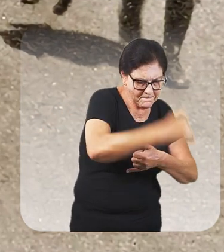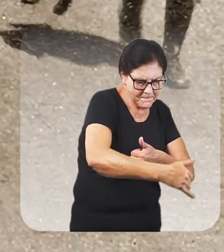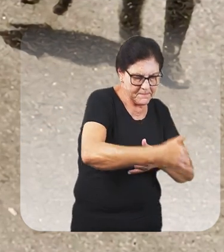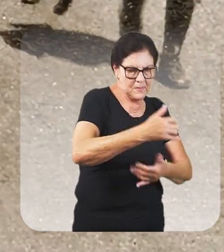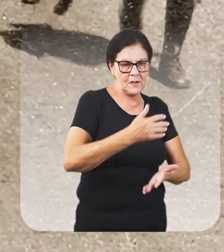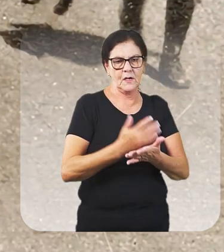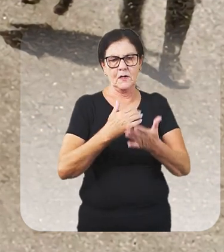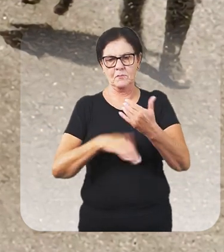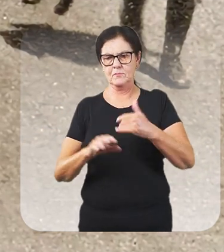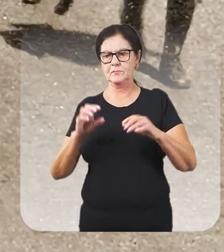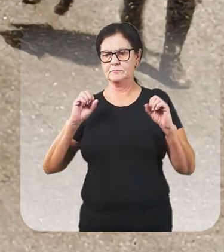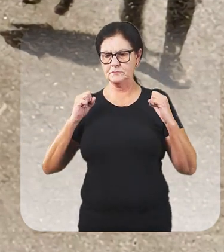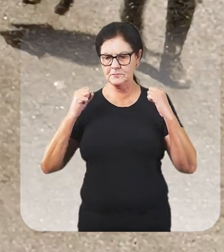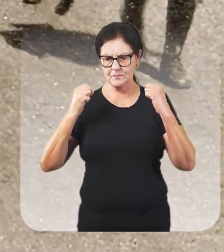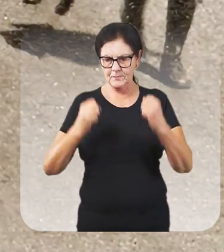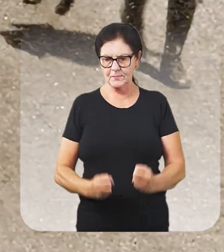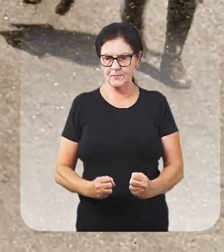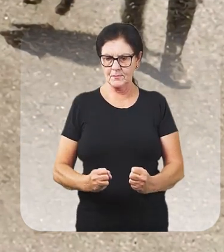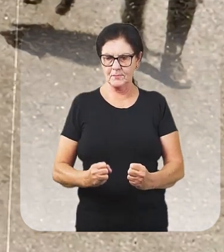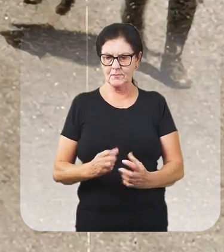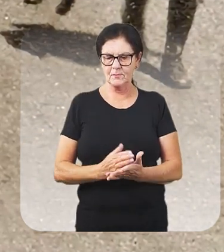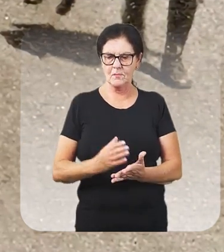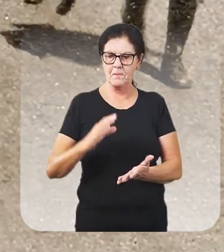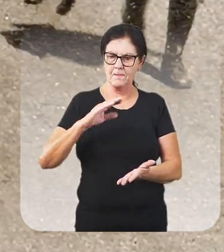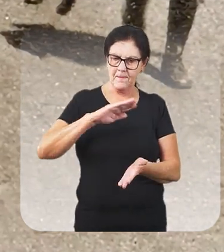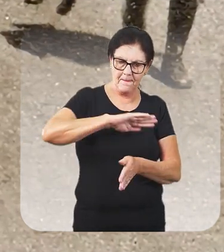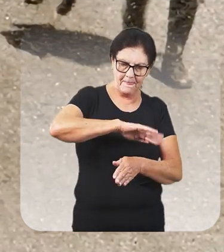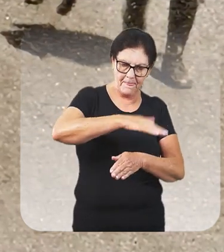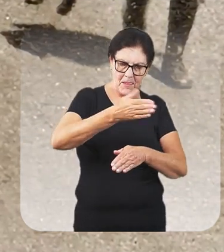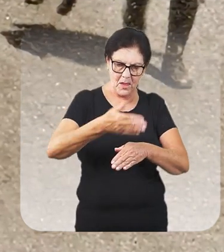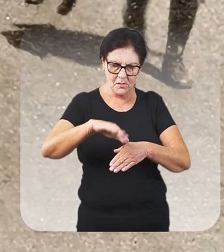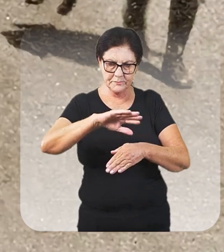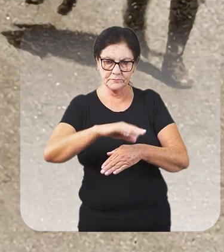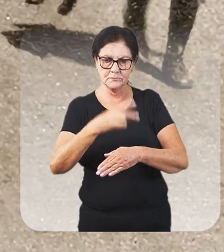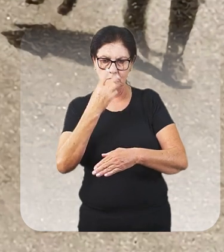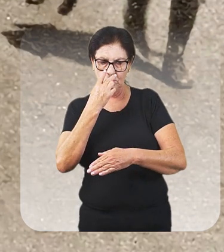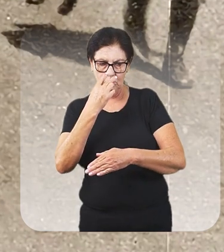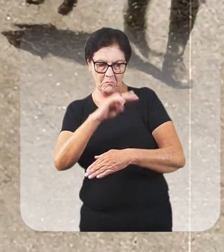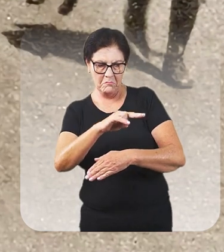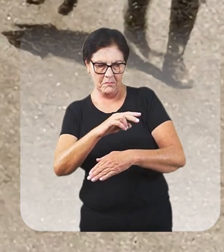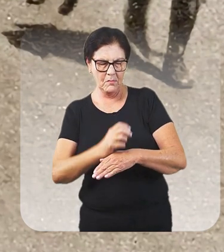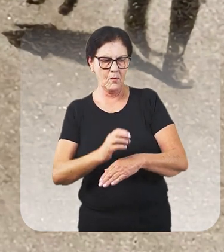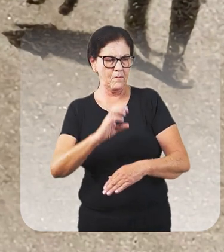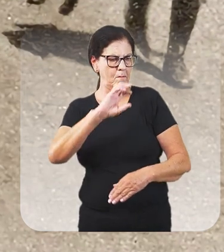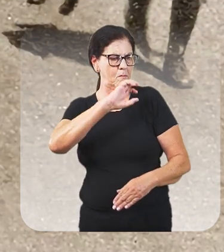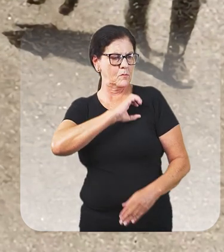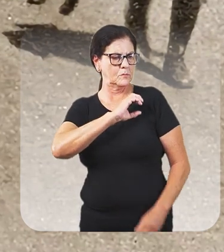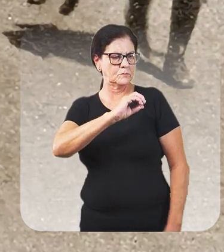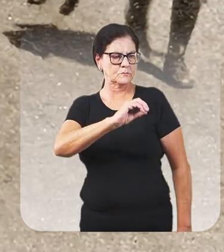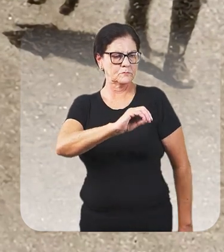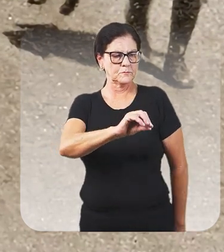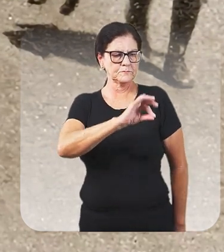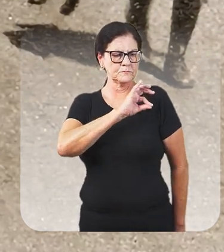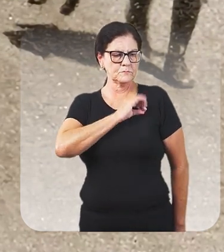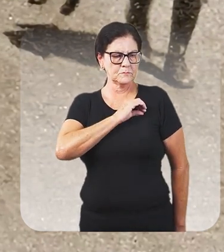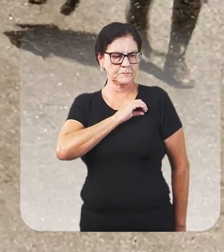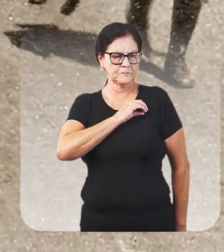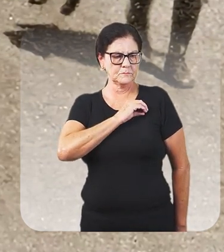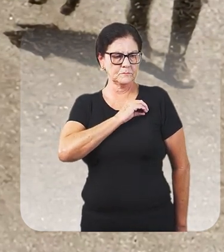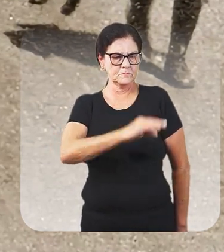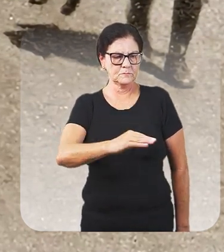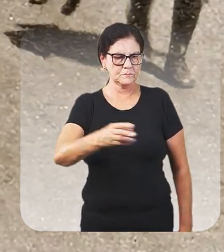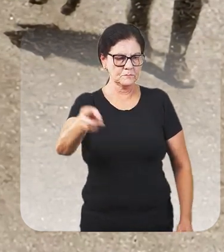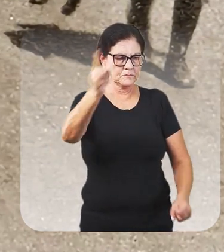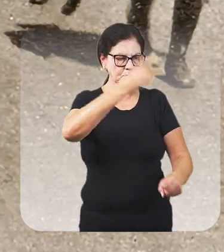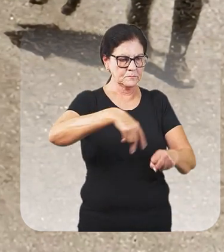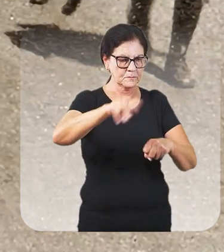e a dominação oligárquica. A resistência final na praia de Copacabana foi vista como um símbolo de bravura